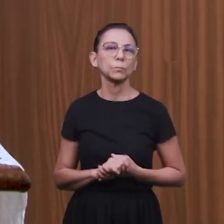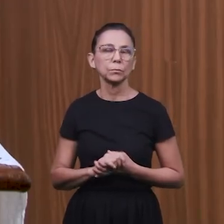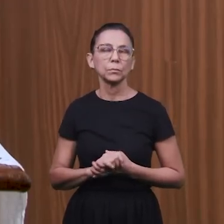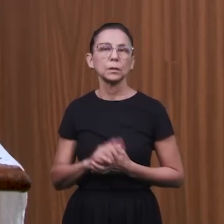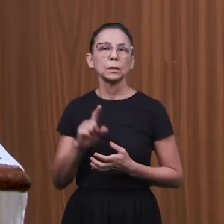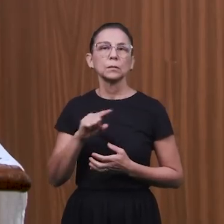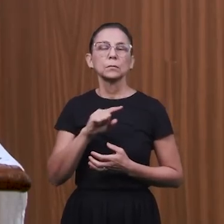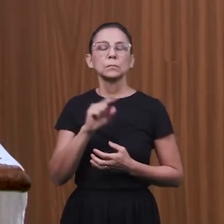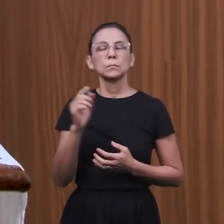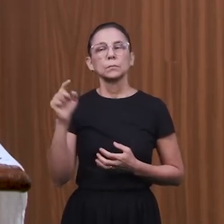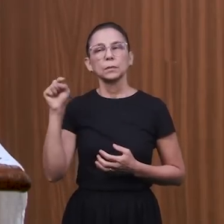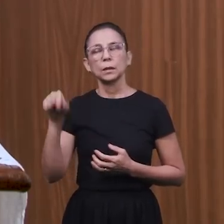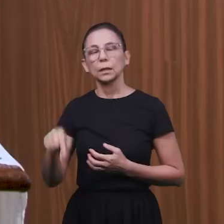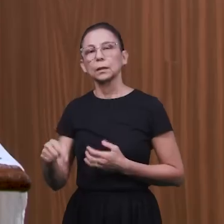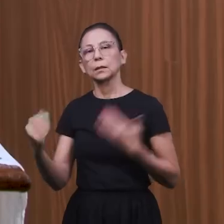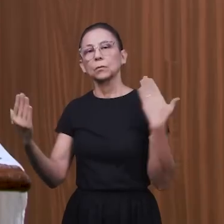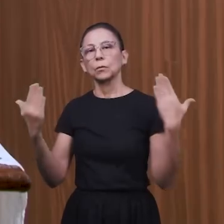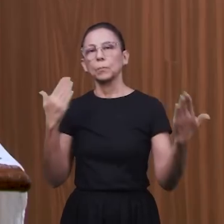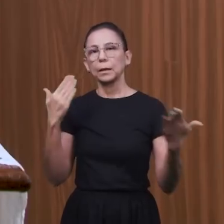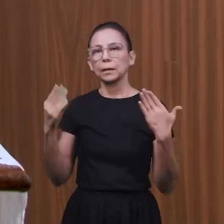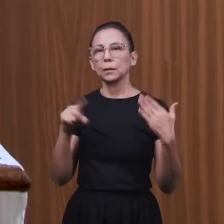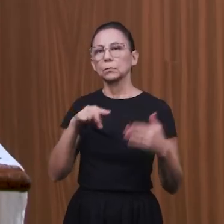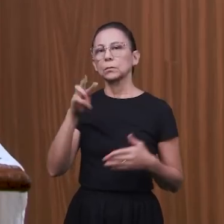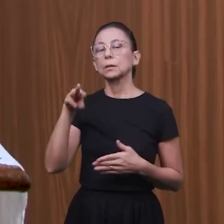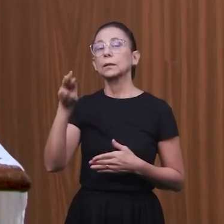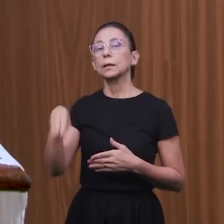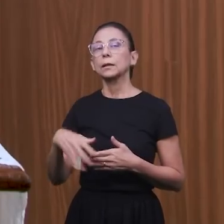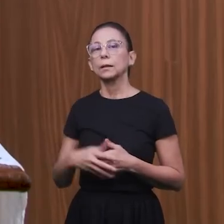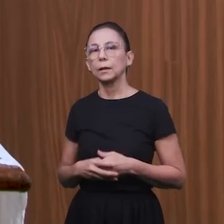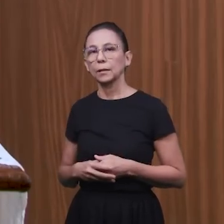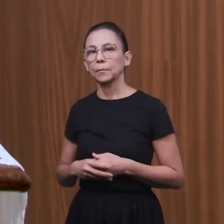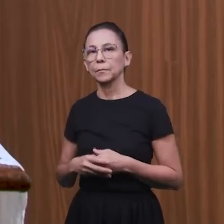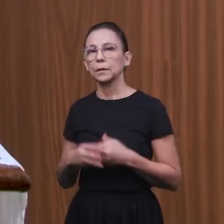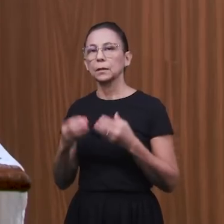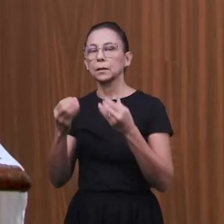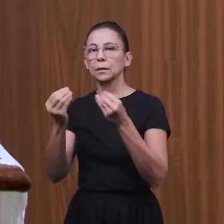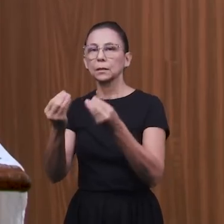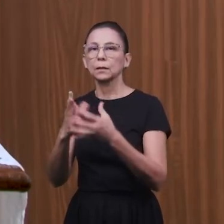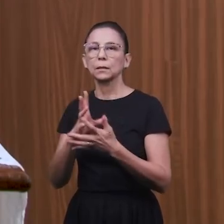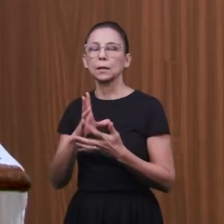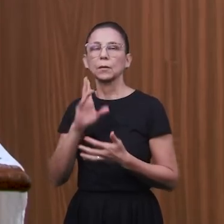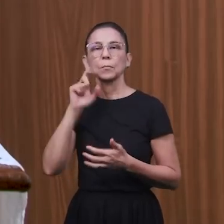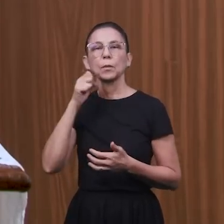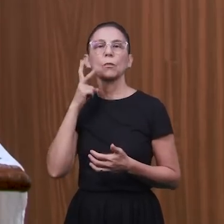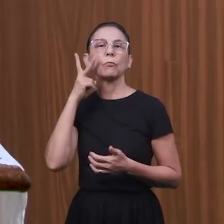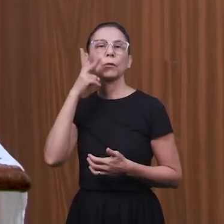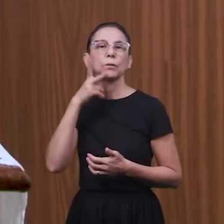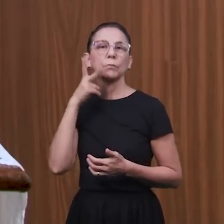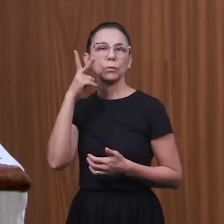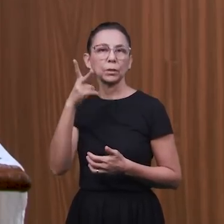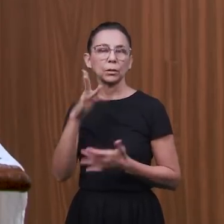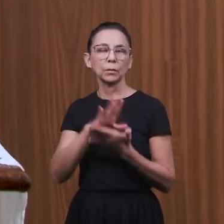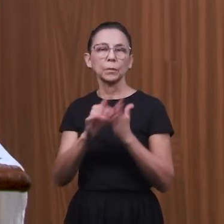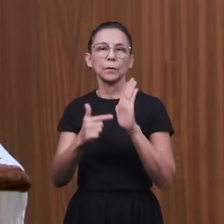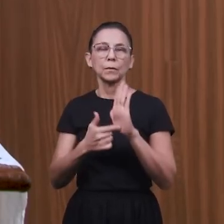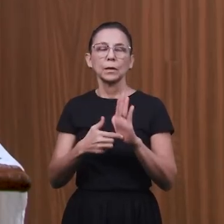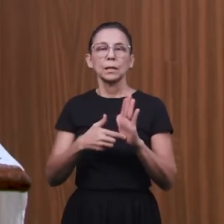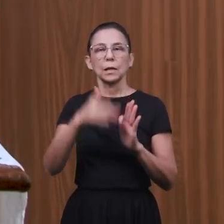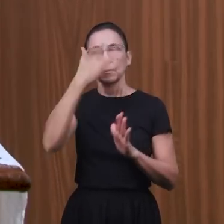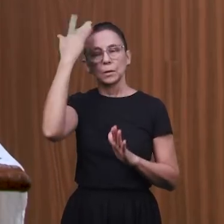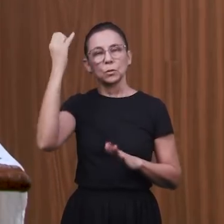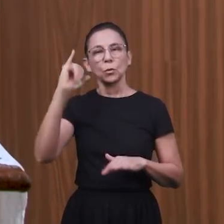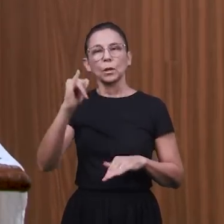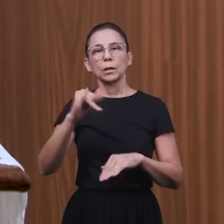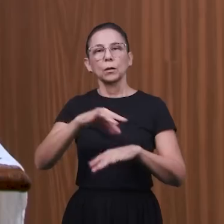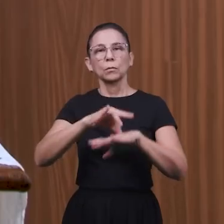senão Jesus, que dá ao homem pão e vinho? Ou seja, quem não comer da minha carne, não beber do meu sangue, não tem parte comigo. Quem é esse que não